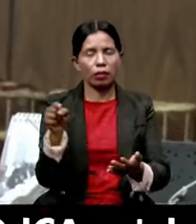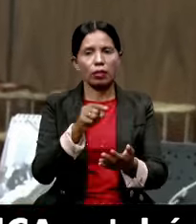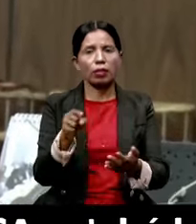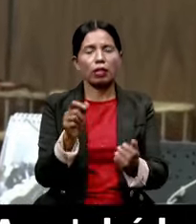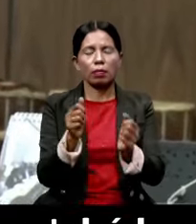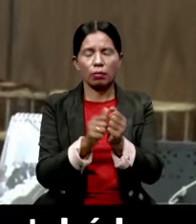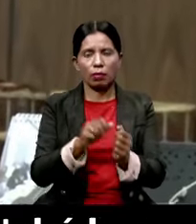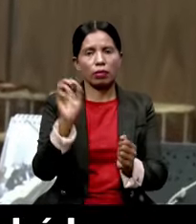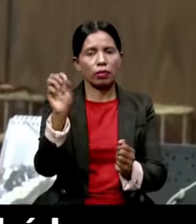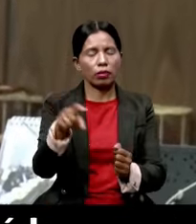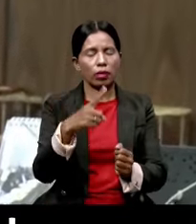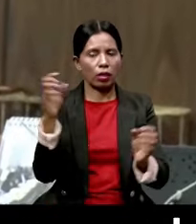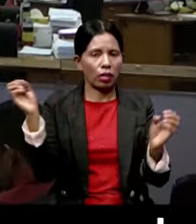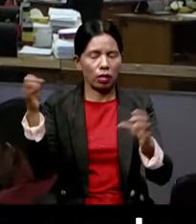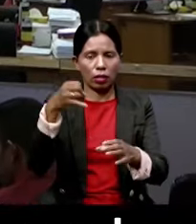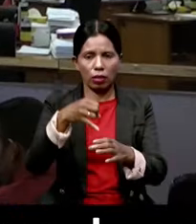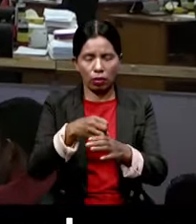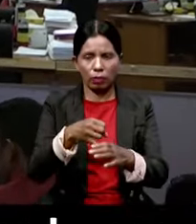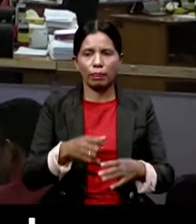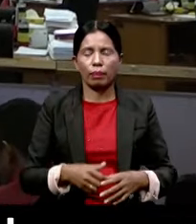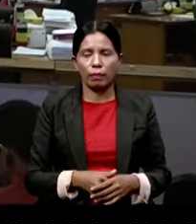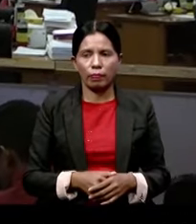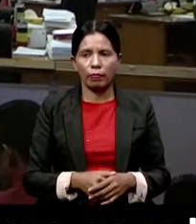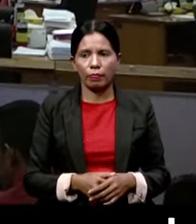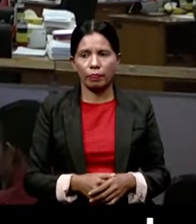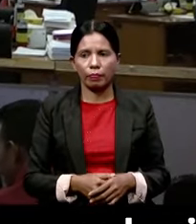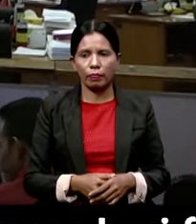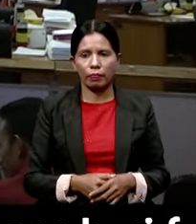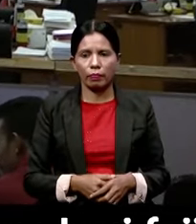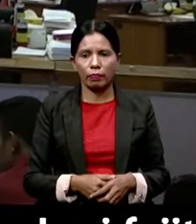sanulo resin, la inclui o compromisso. Rohima Dias, Daime dos Santos, GMN.